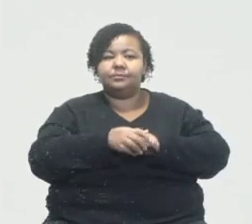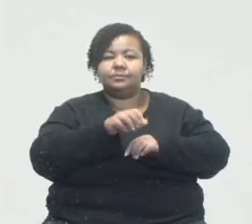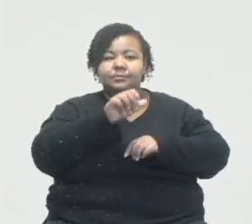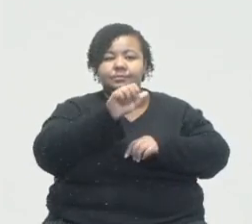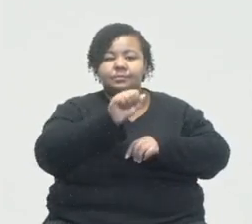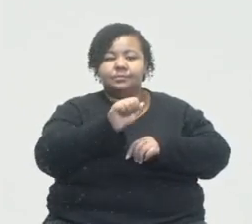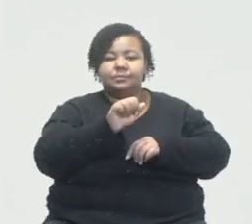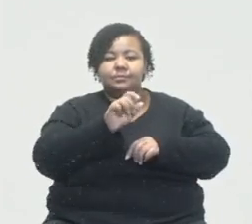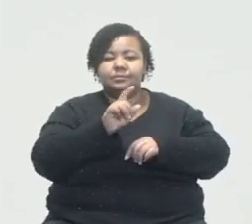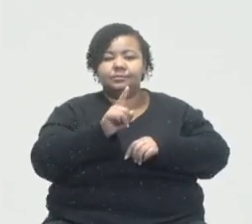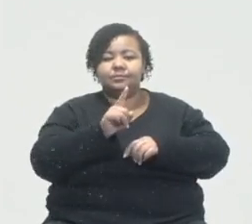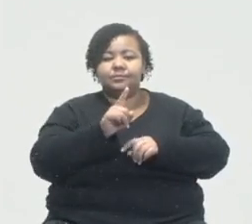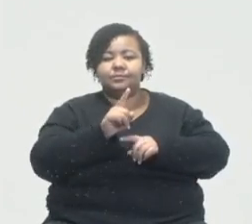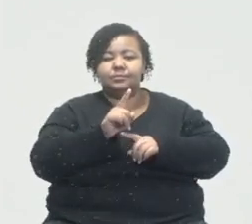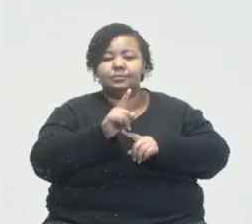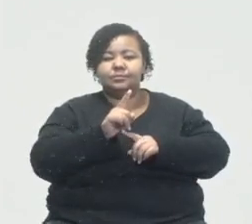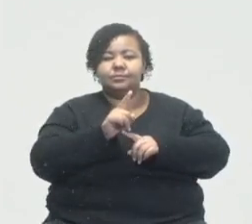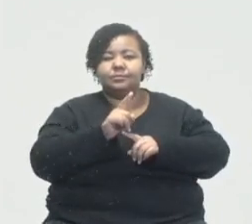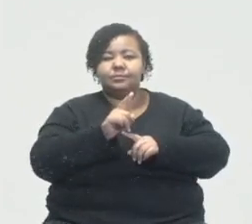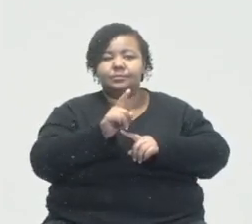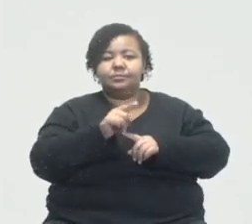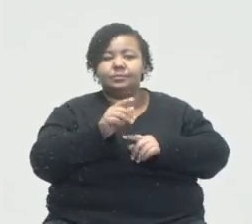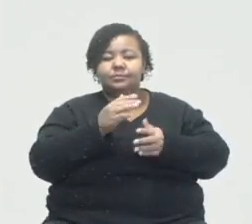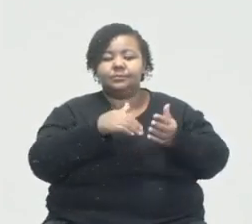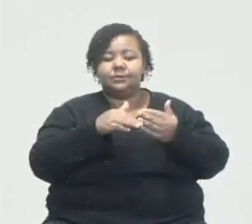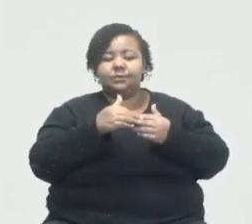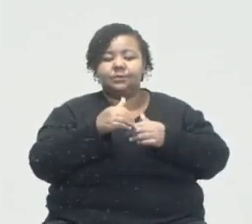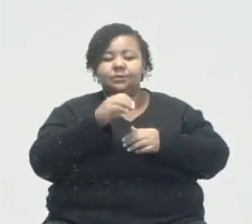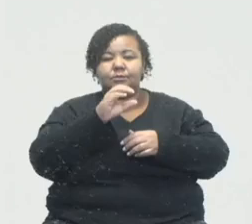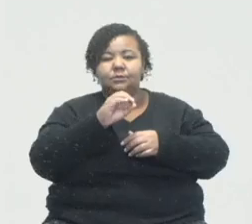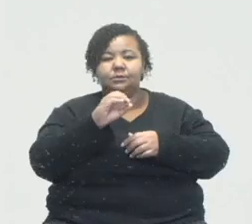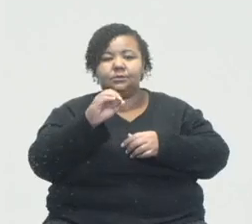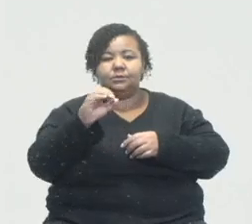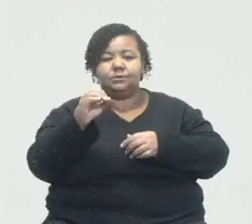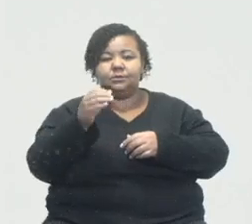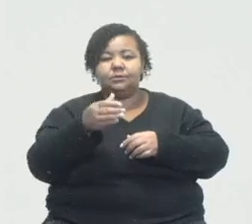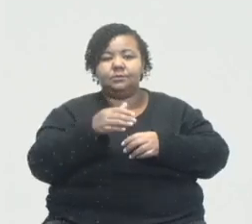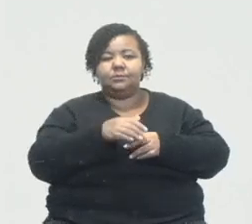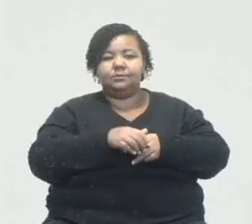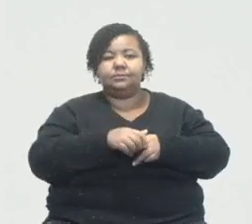A1. Aqui vai dar tudo zero, né?